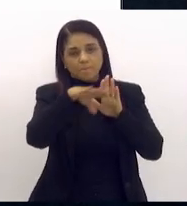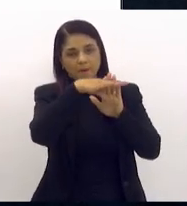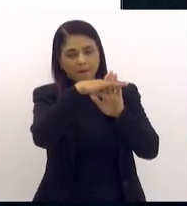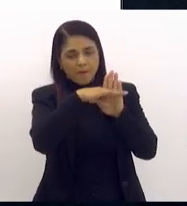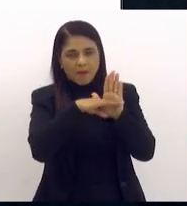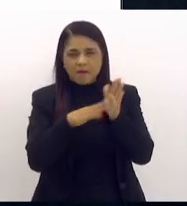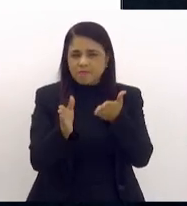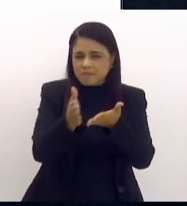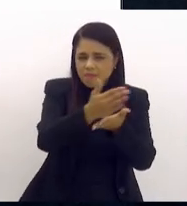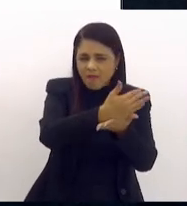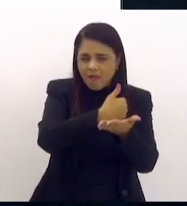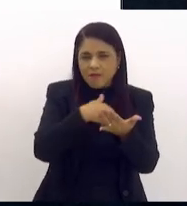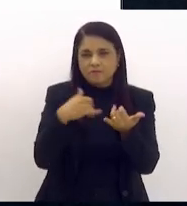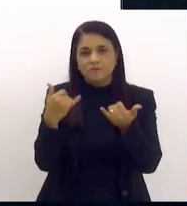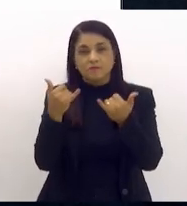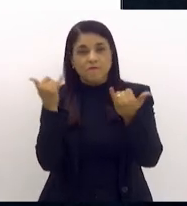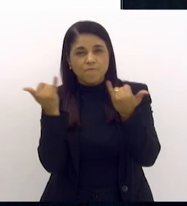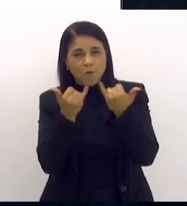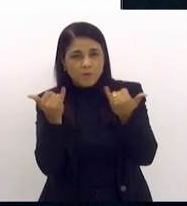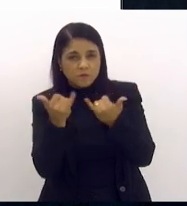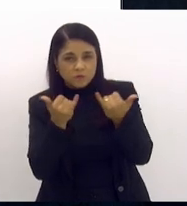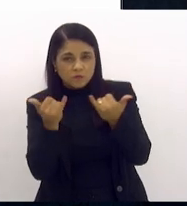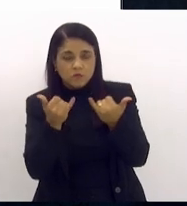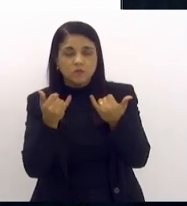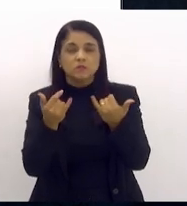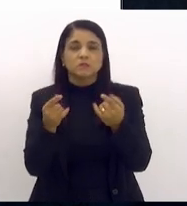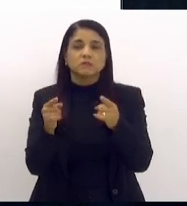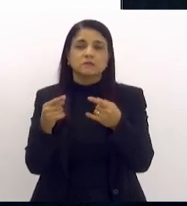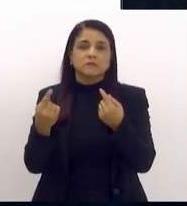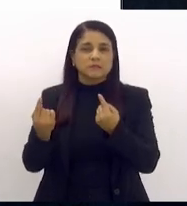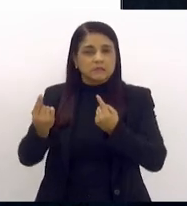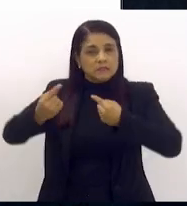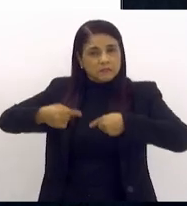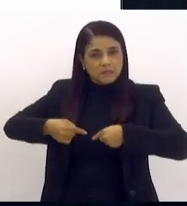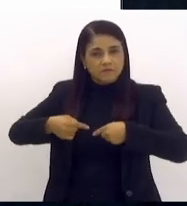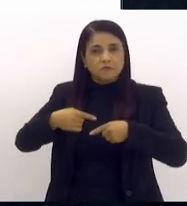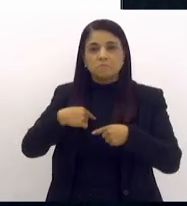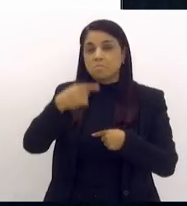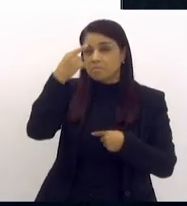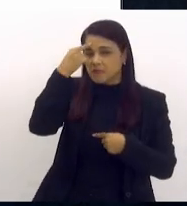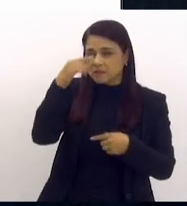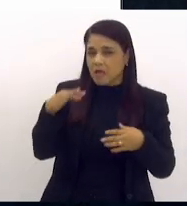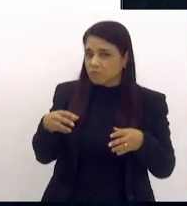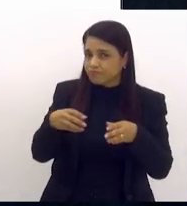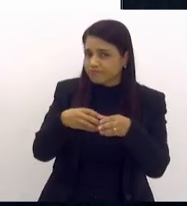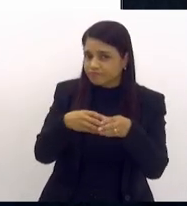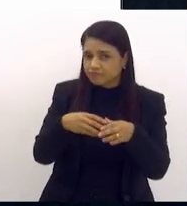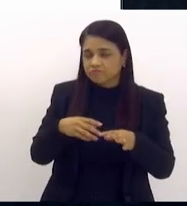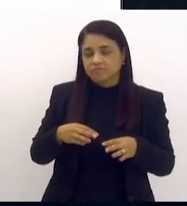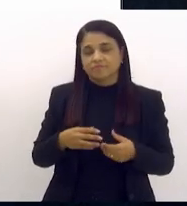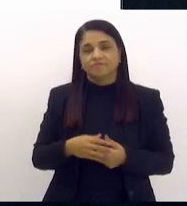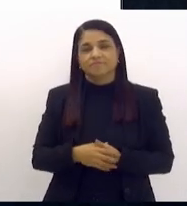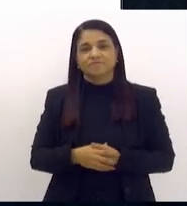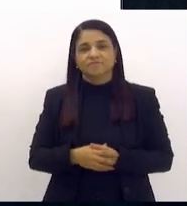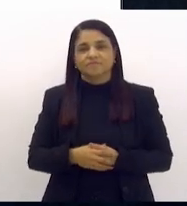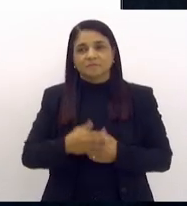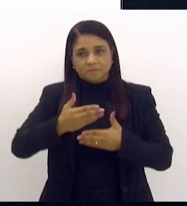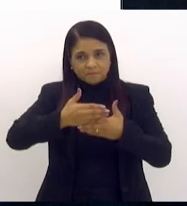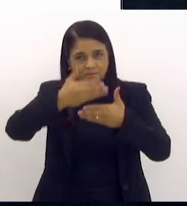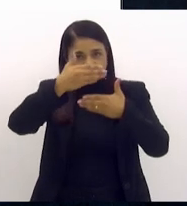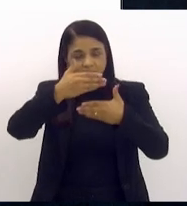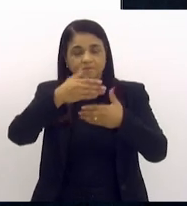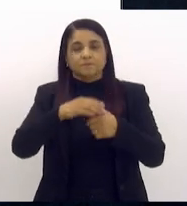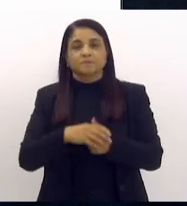algumas informações ações que trazem também alguns desafios para todo mundo aqui pensar aí pode passar aí pro pro